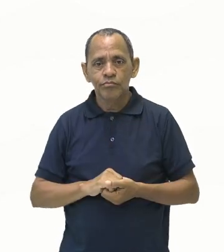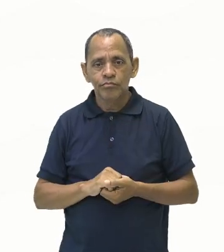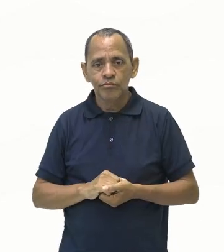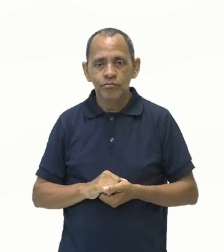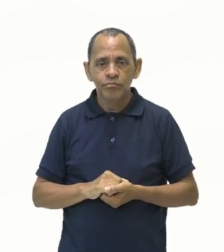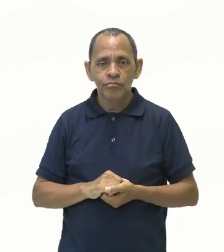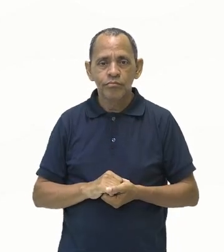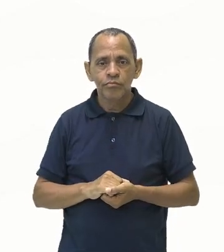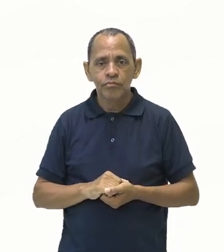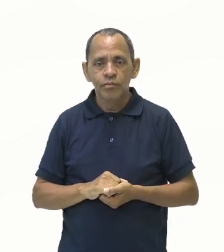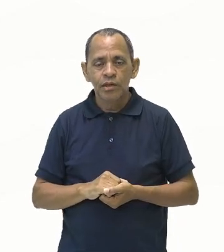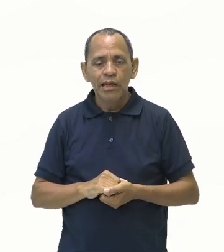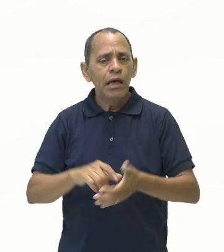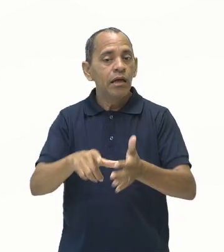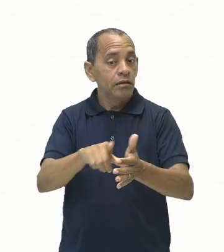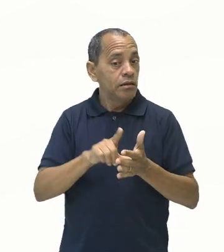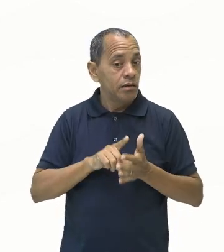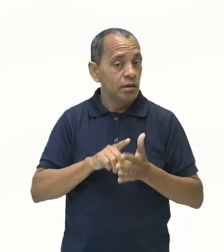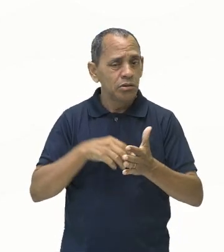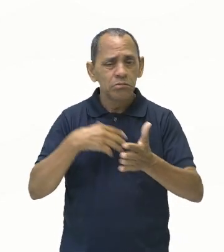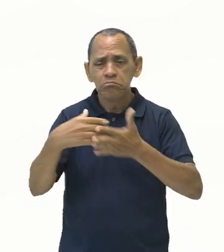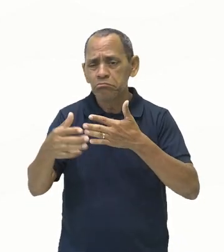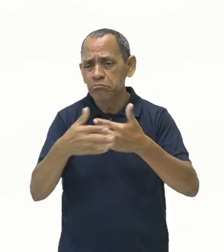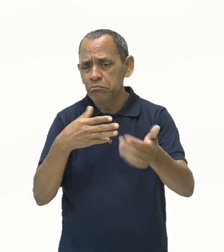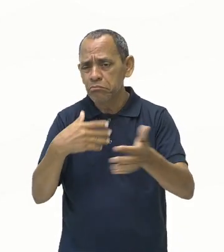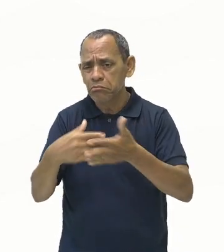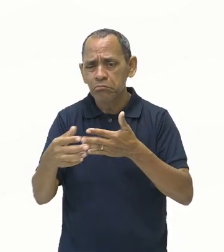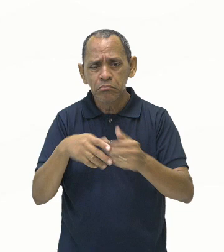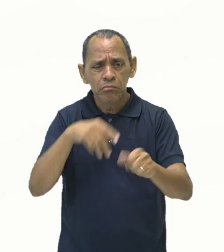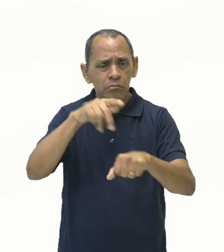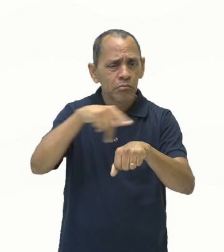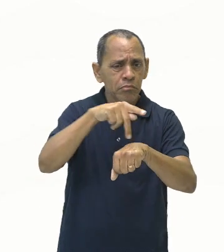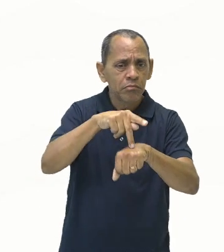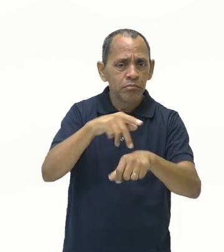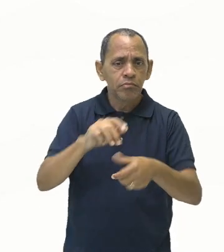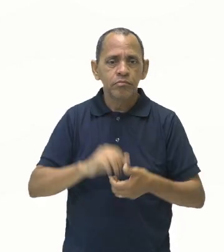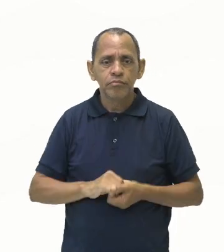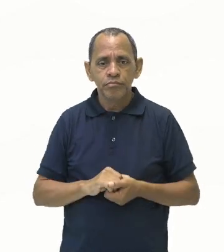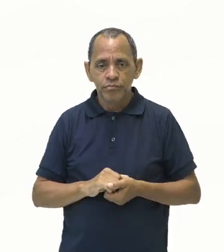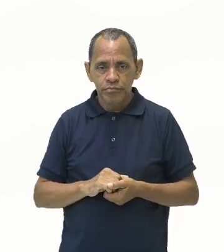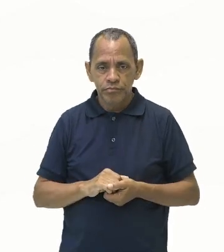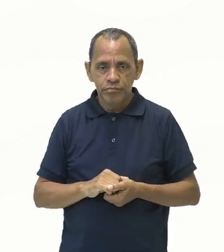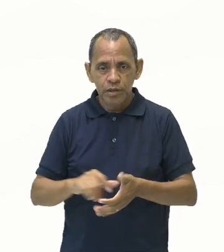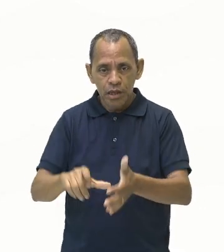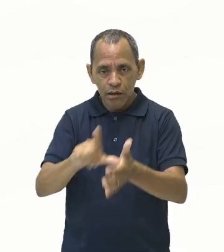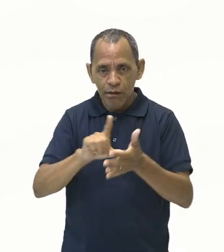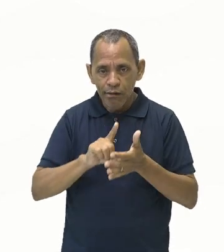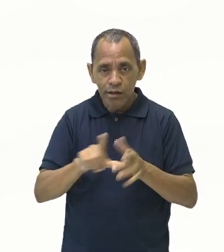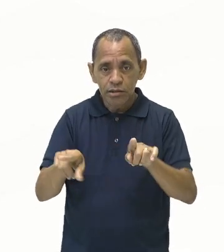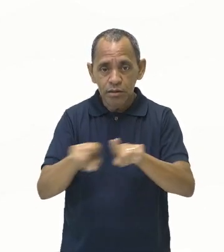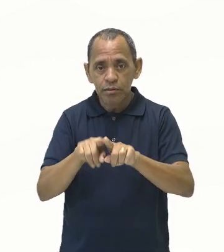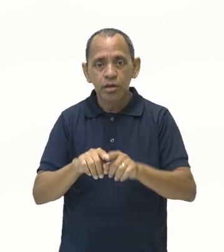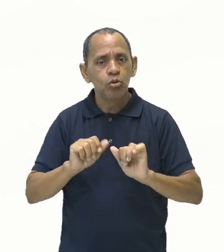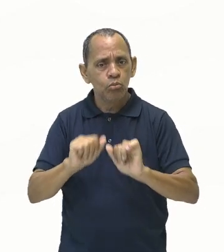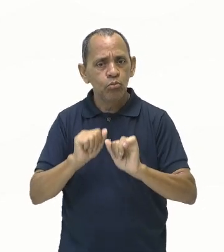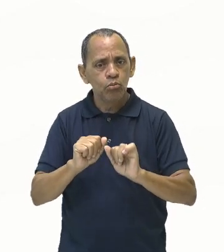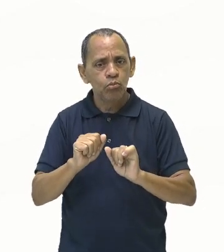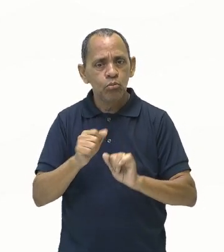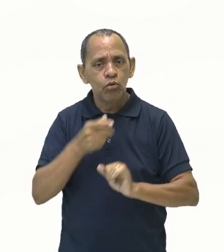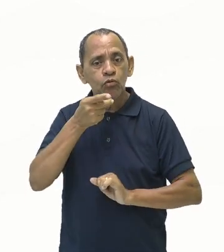antes de qualquer outra nação. Por isso, eu posso dizer aqui que houve